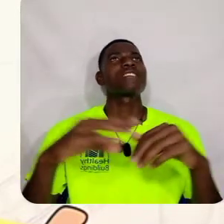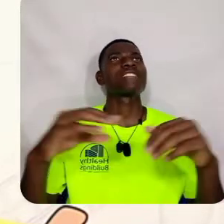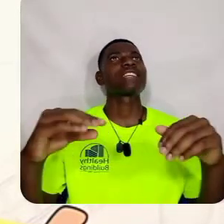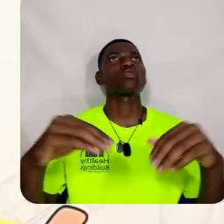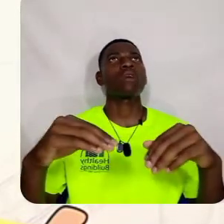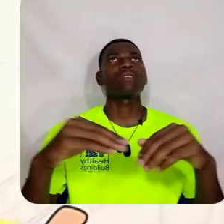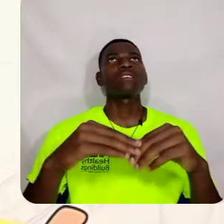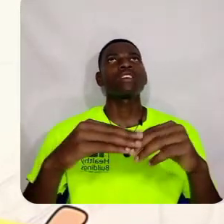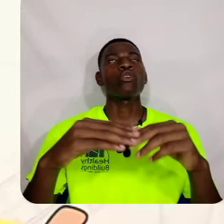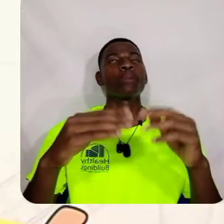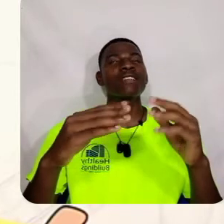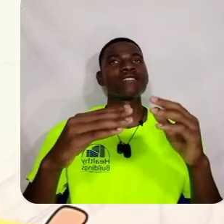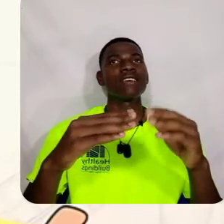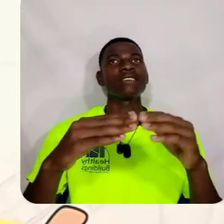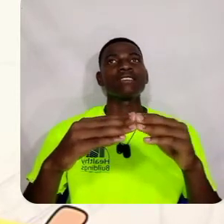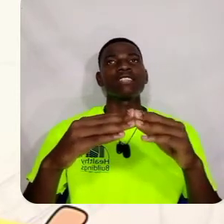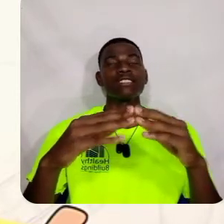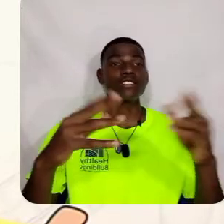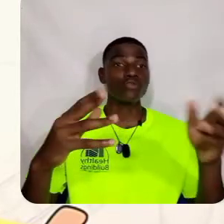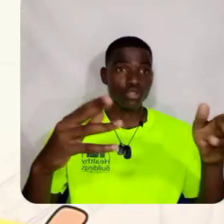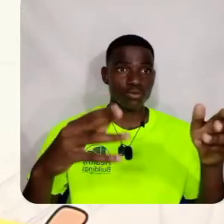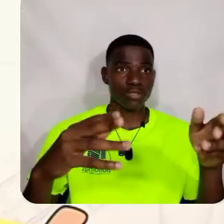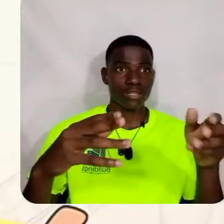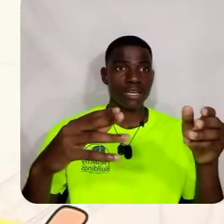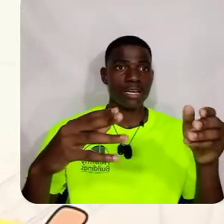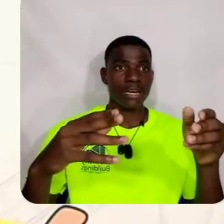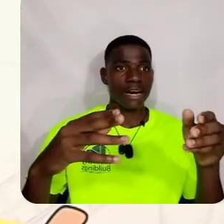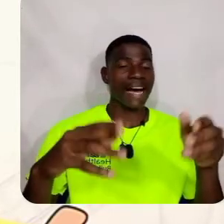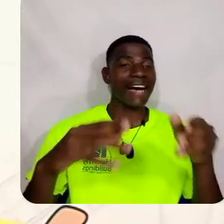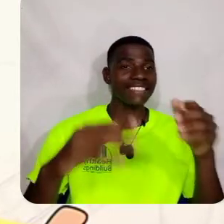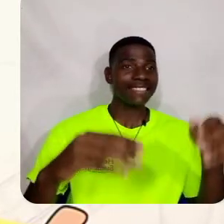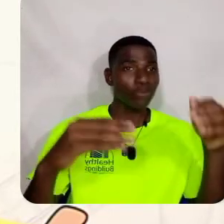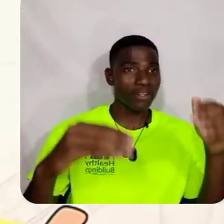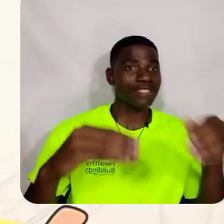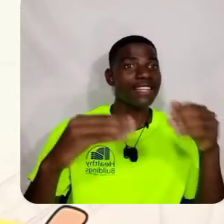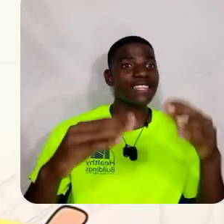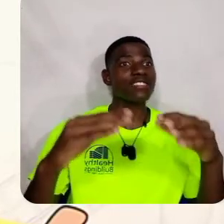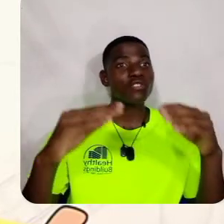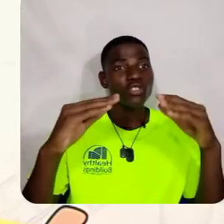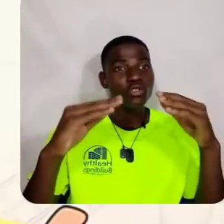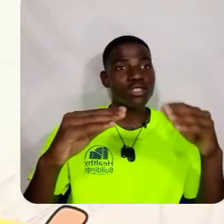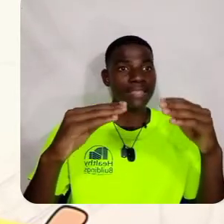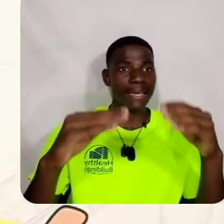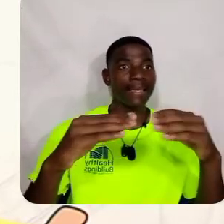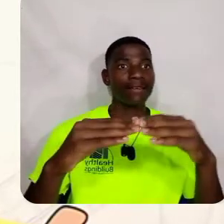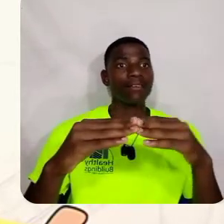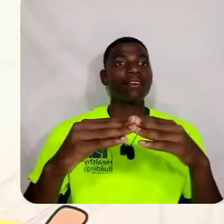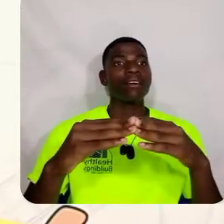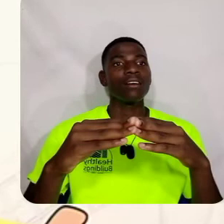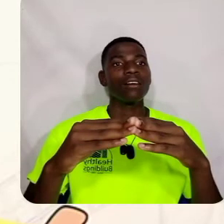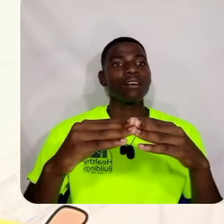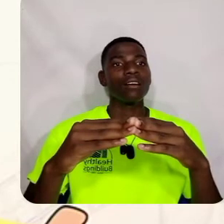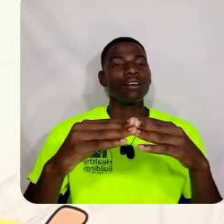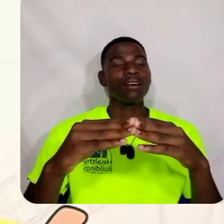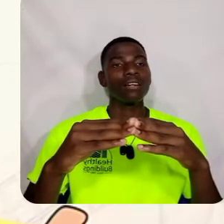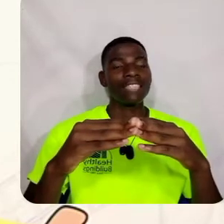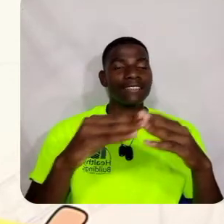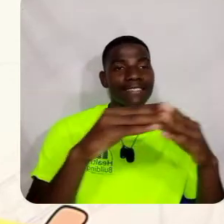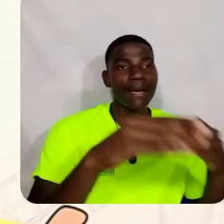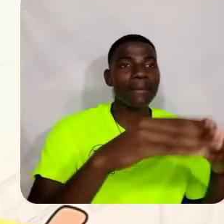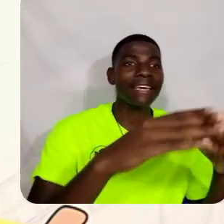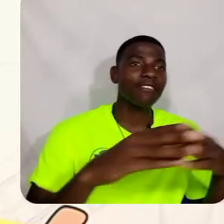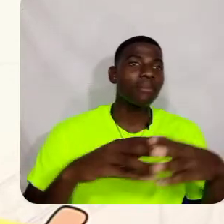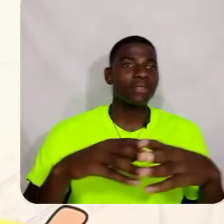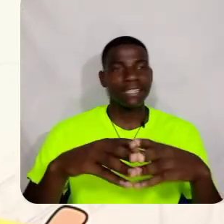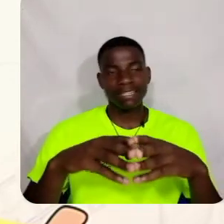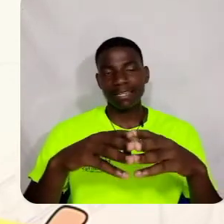o presidente atual, né? Ou o presidente Jacinto Nunes. Antes de o presidente Jacinto Nunes sair, já se